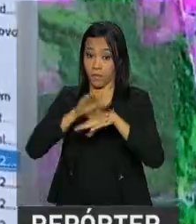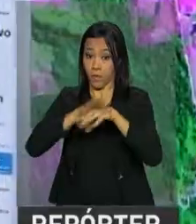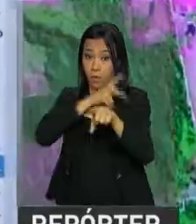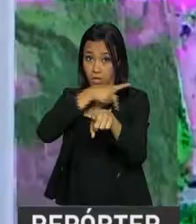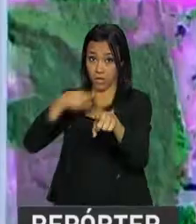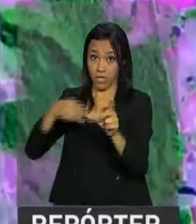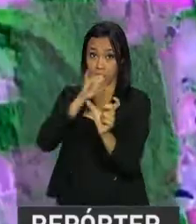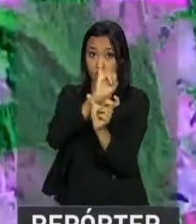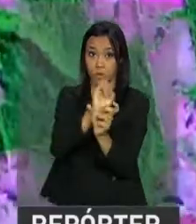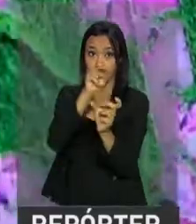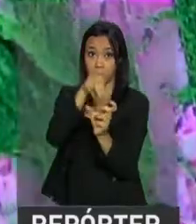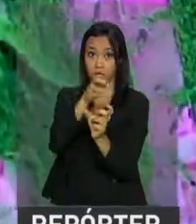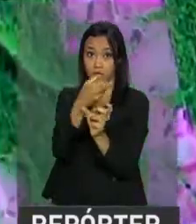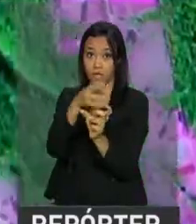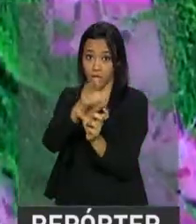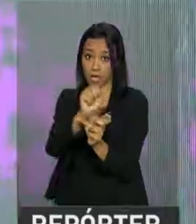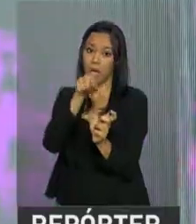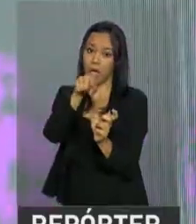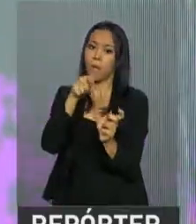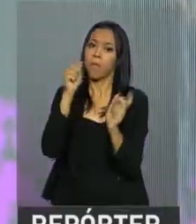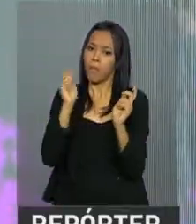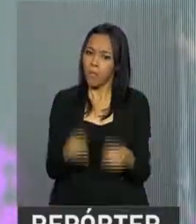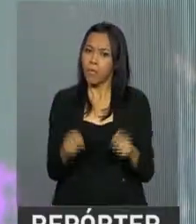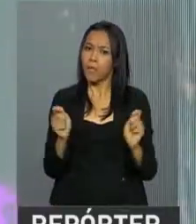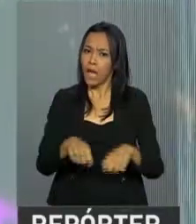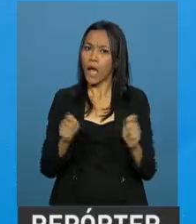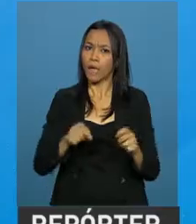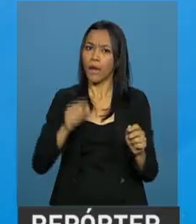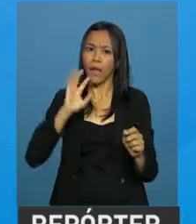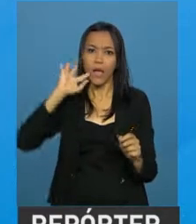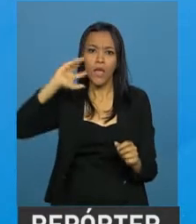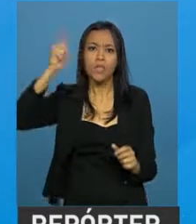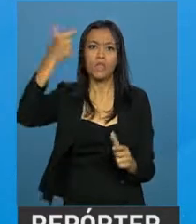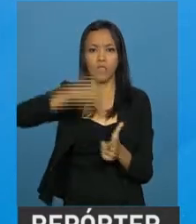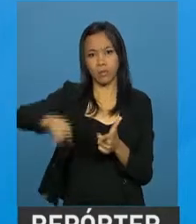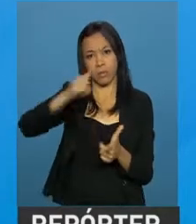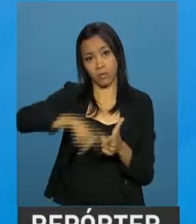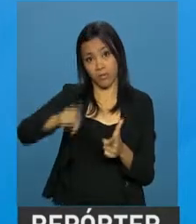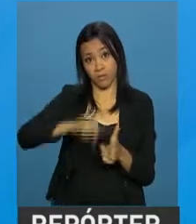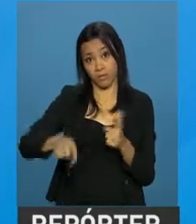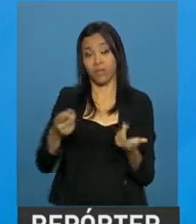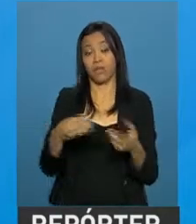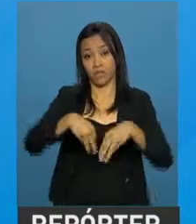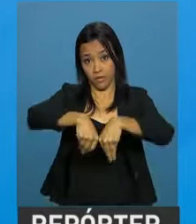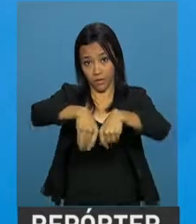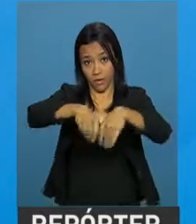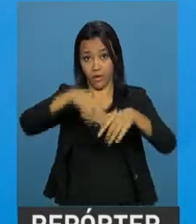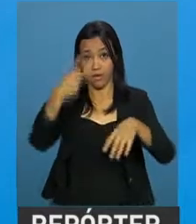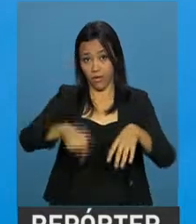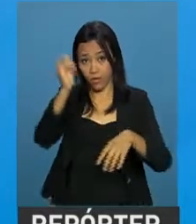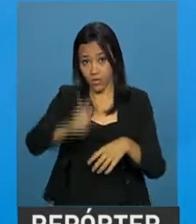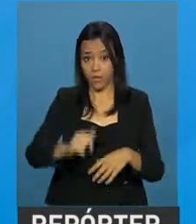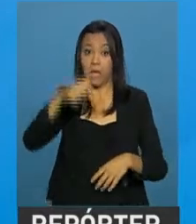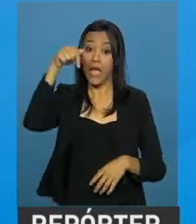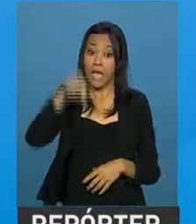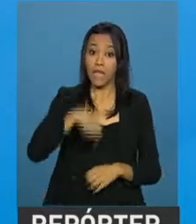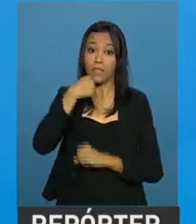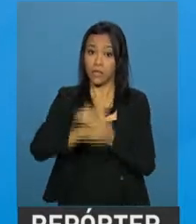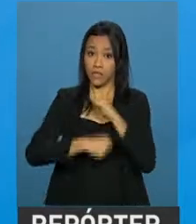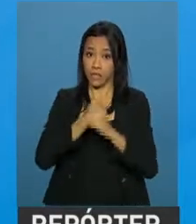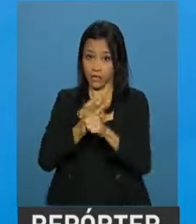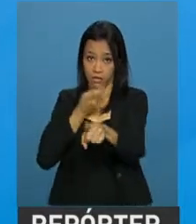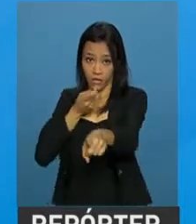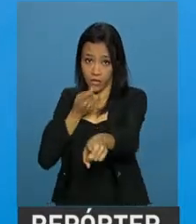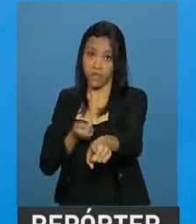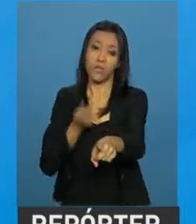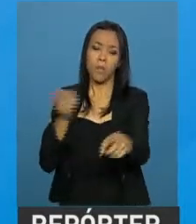marco pode aumentar o número de terras regularizadas no Brasil. 2.500 ainda esse ano, estão prontos para serem